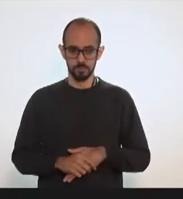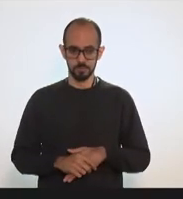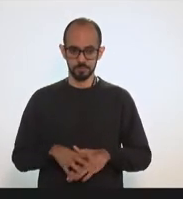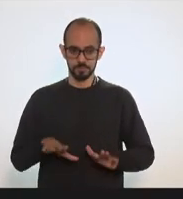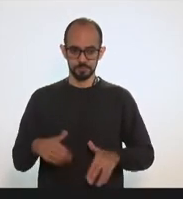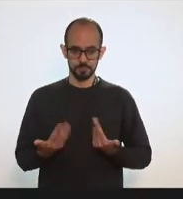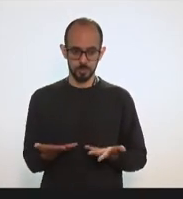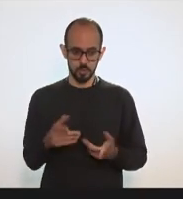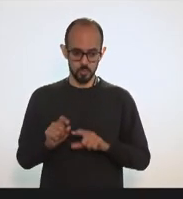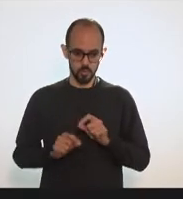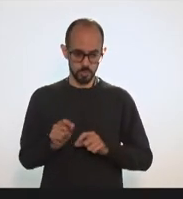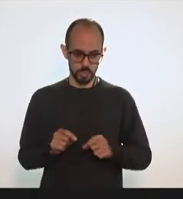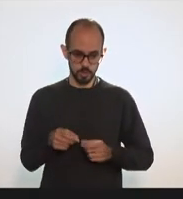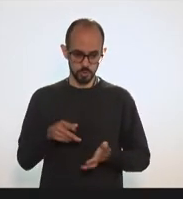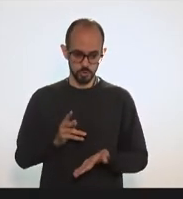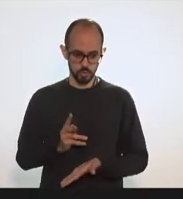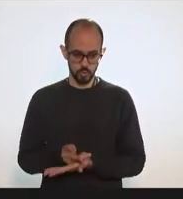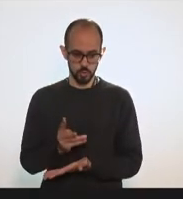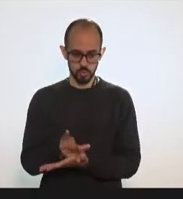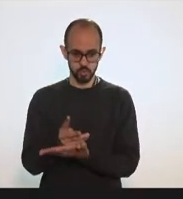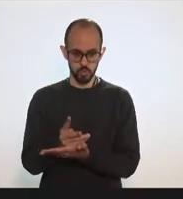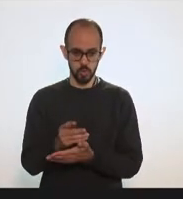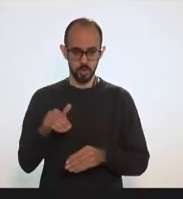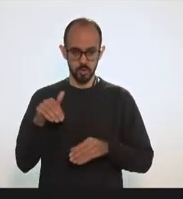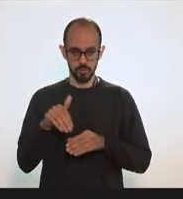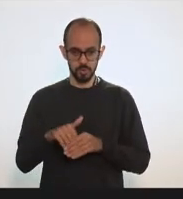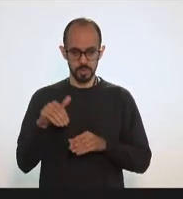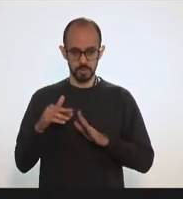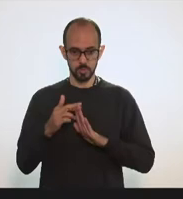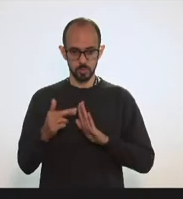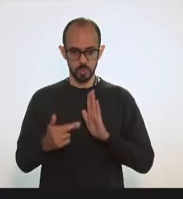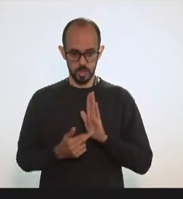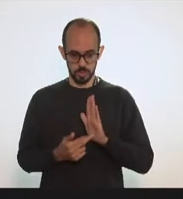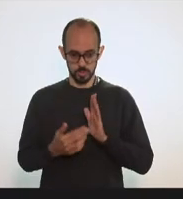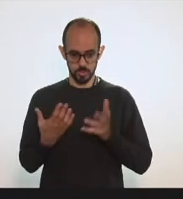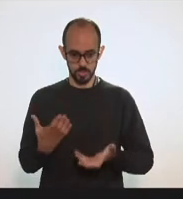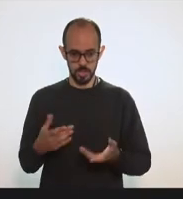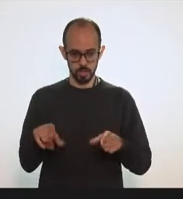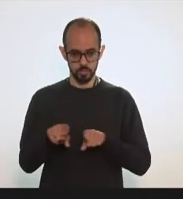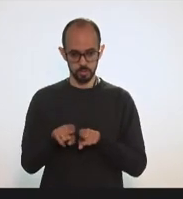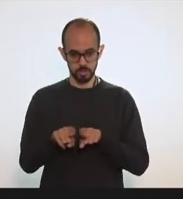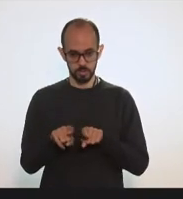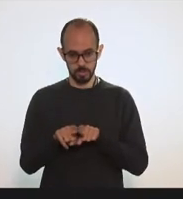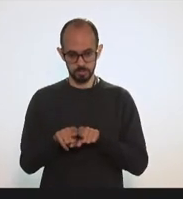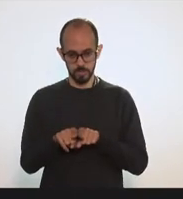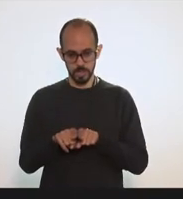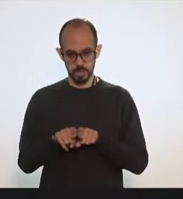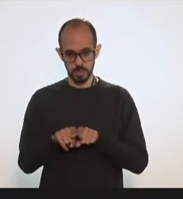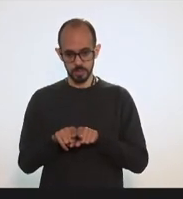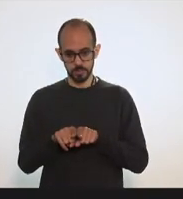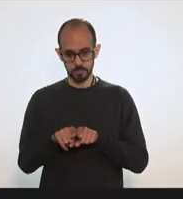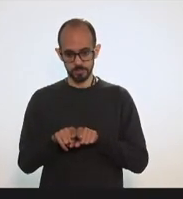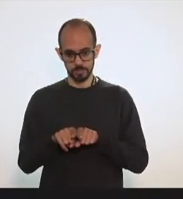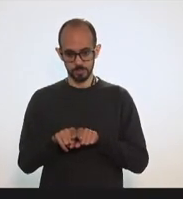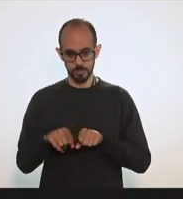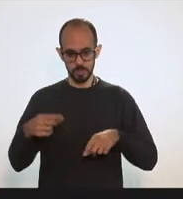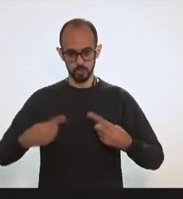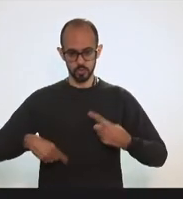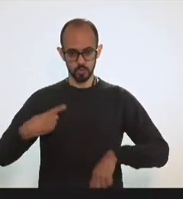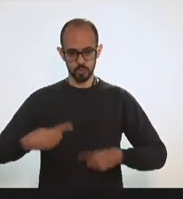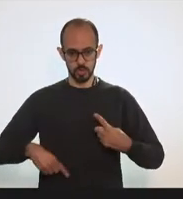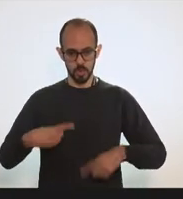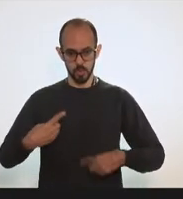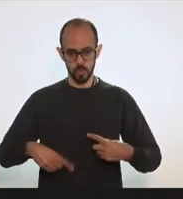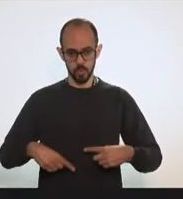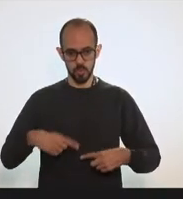vamos seguir a votação do relatório. Queria abrir também, franquear a discussão do